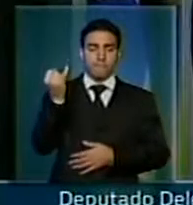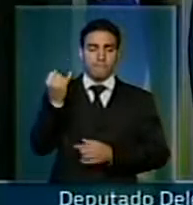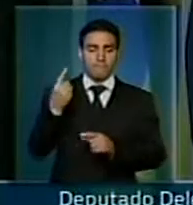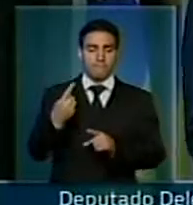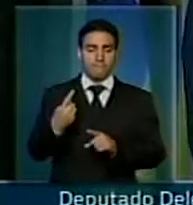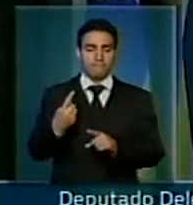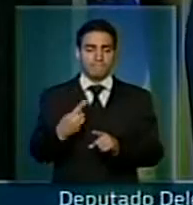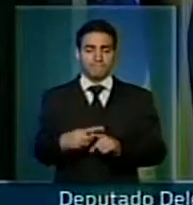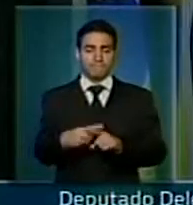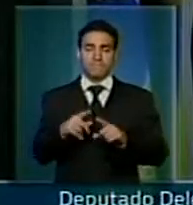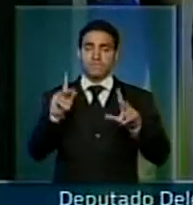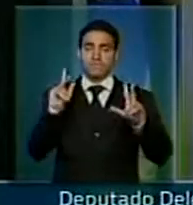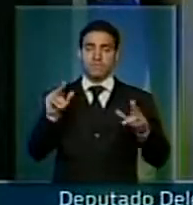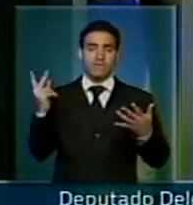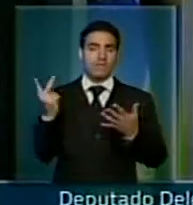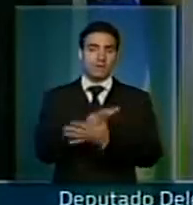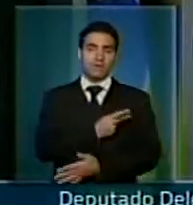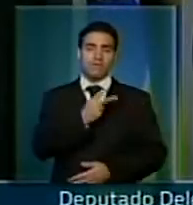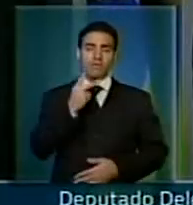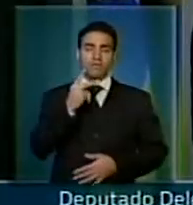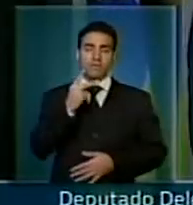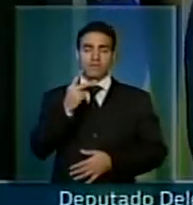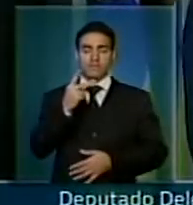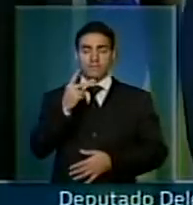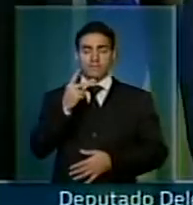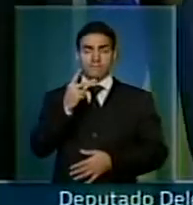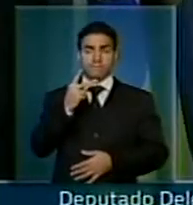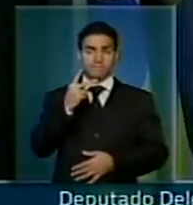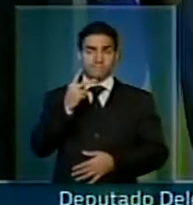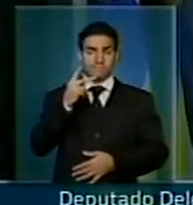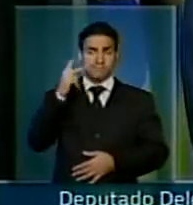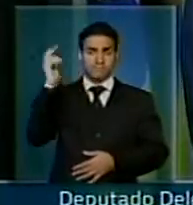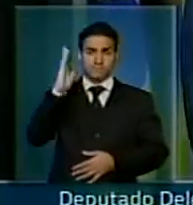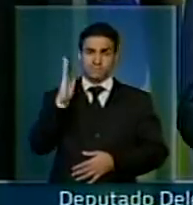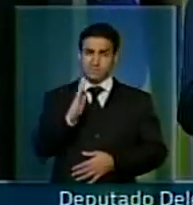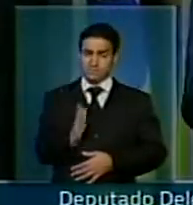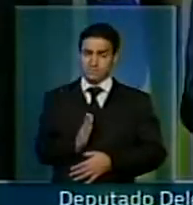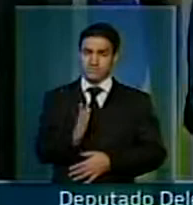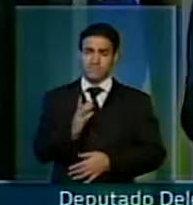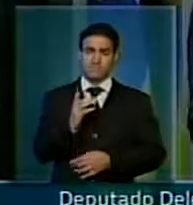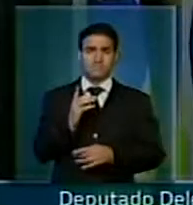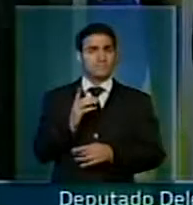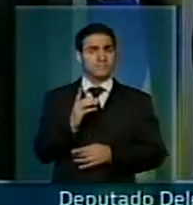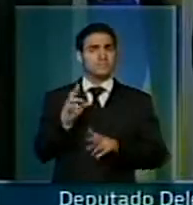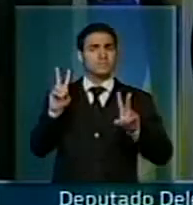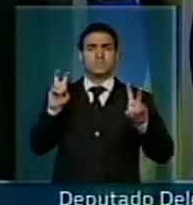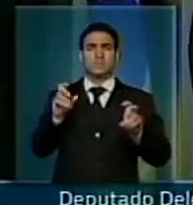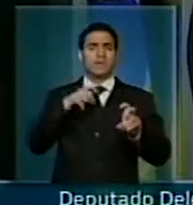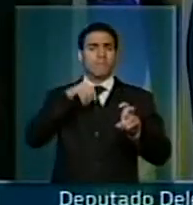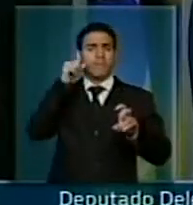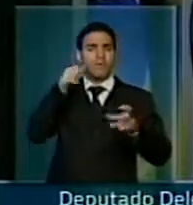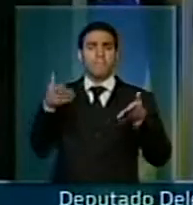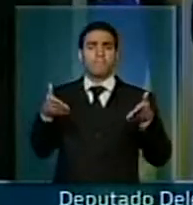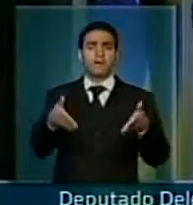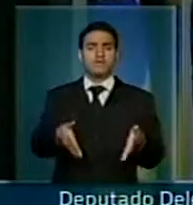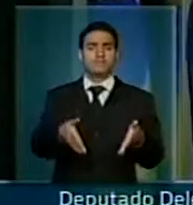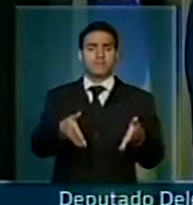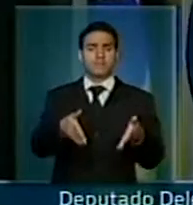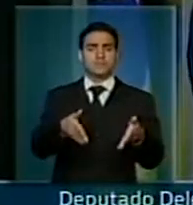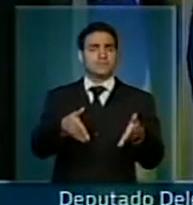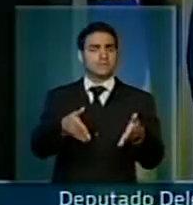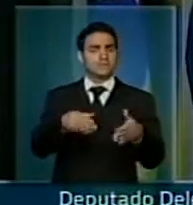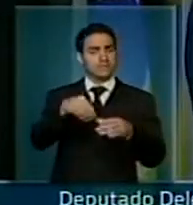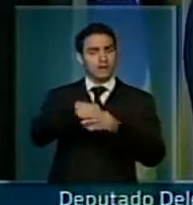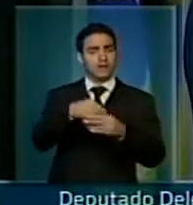é exemplo do que ocorre hoje na República Brasileira, no que diz respeito à participação da mulher na estrutura